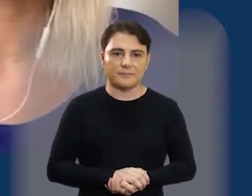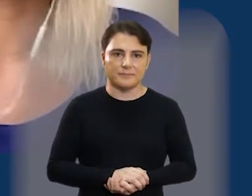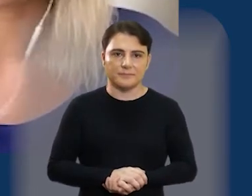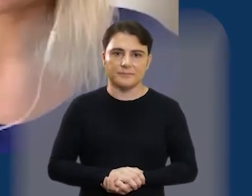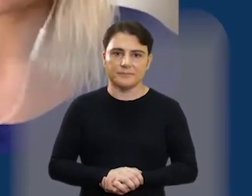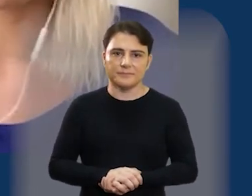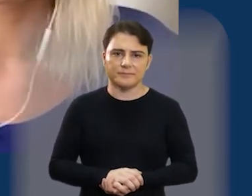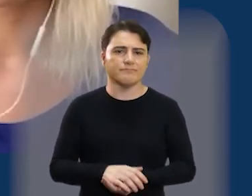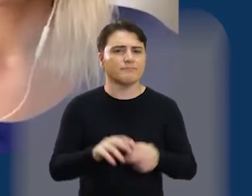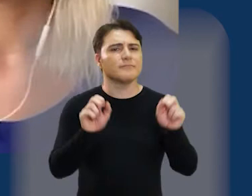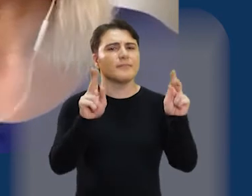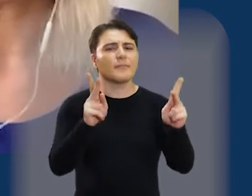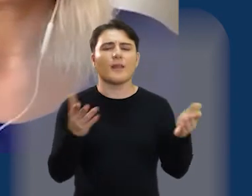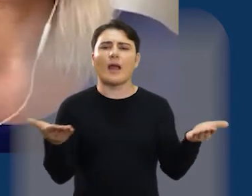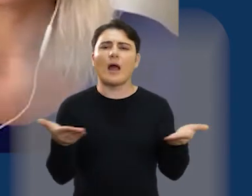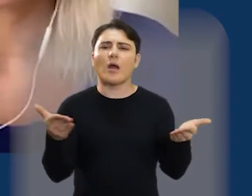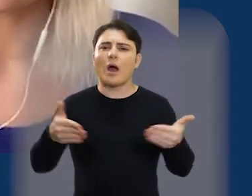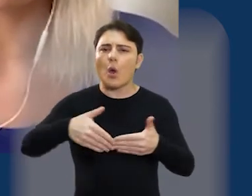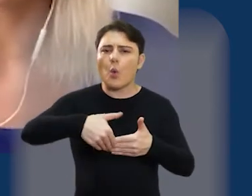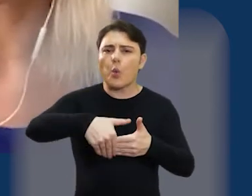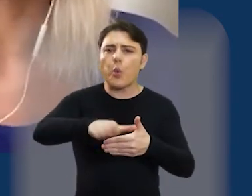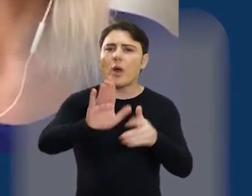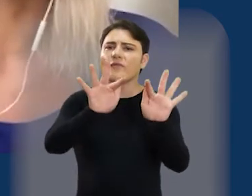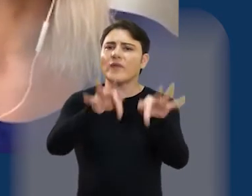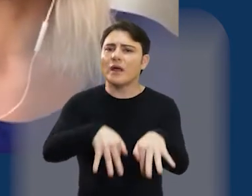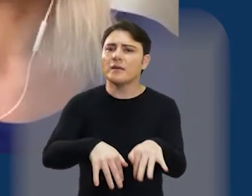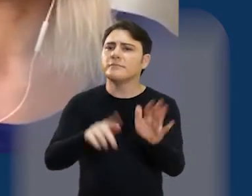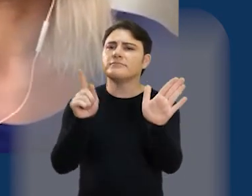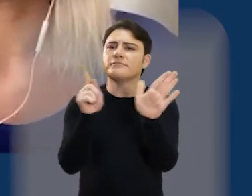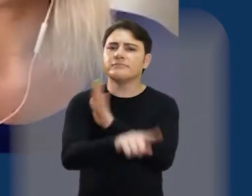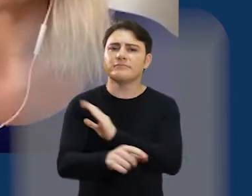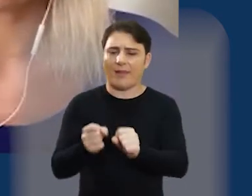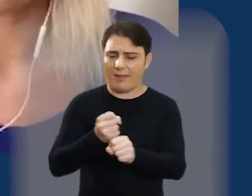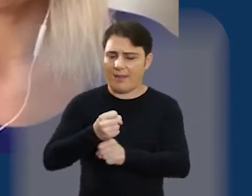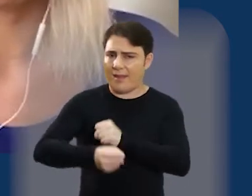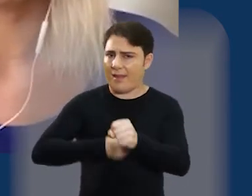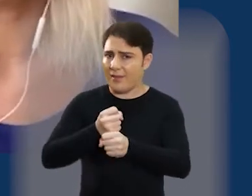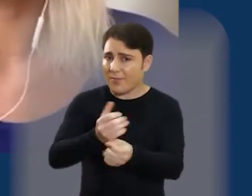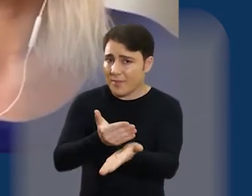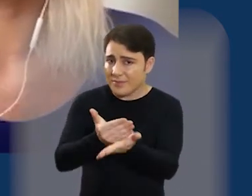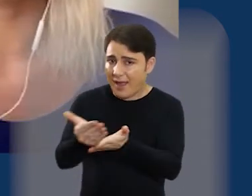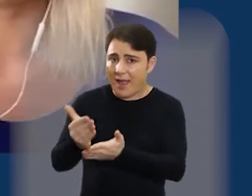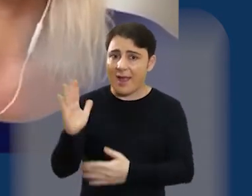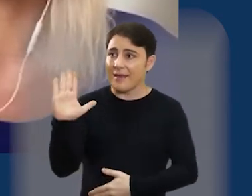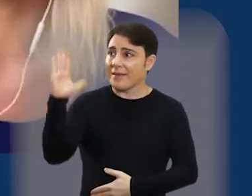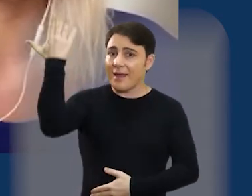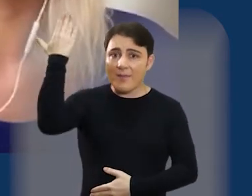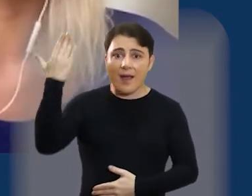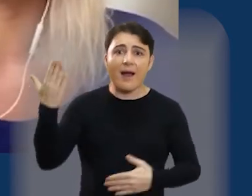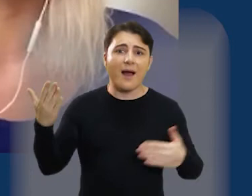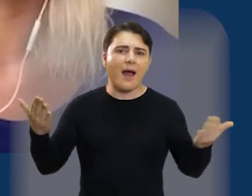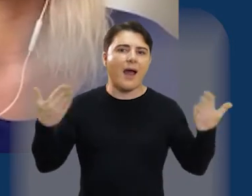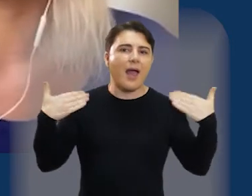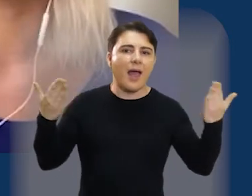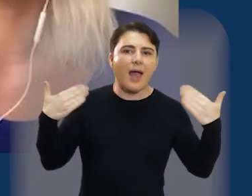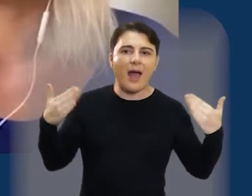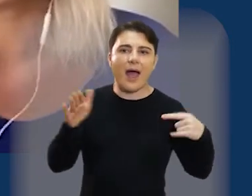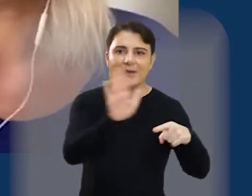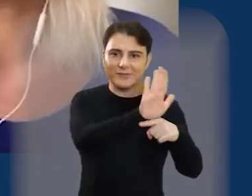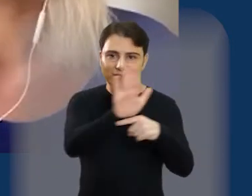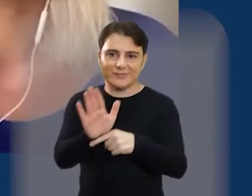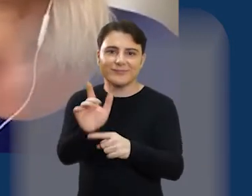gente encerrar, a gente está começando o ano, muita gente está querendo entrar em forma, o verão acaba favorecendo